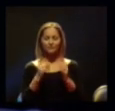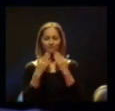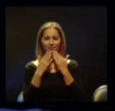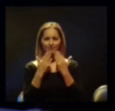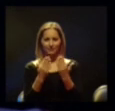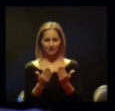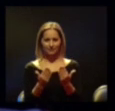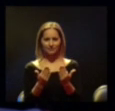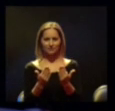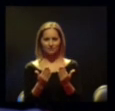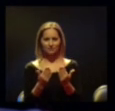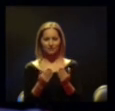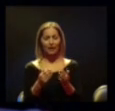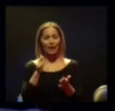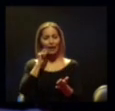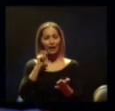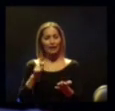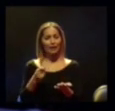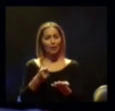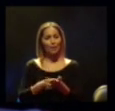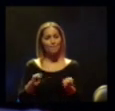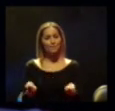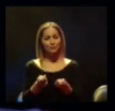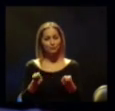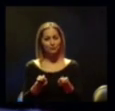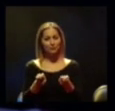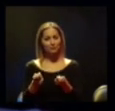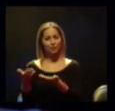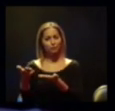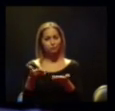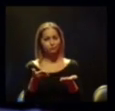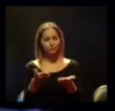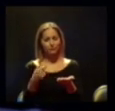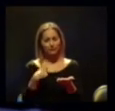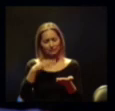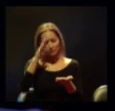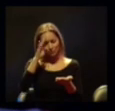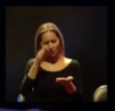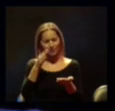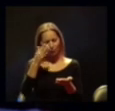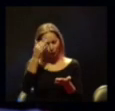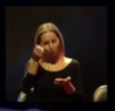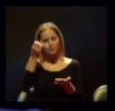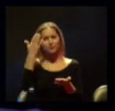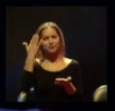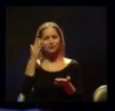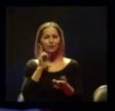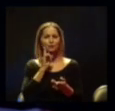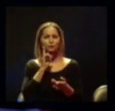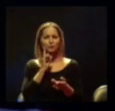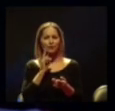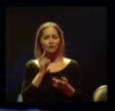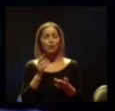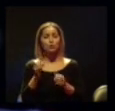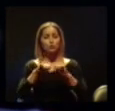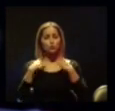Agradecemos também aos nossos patrocinadores e mecenas, que souberam compreender a importância social e económica